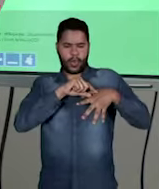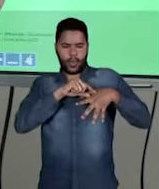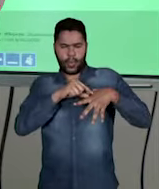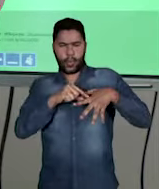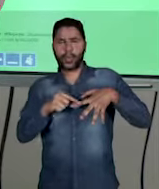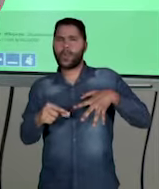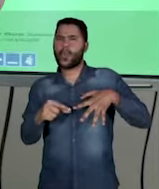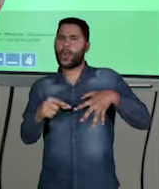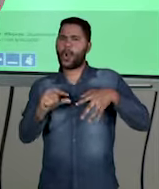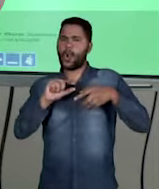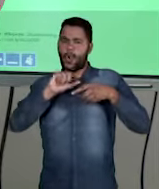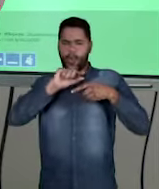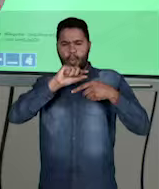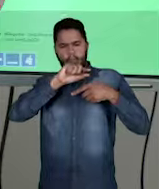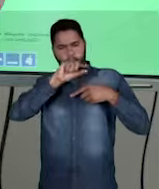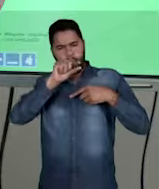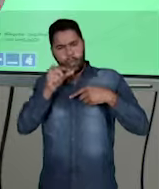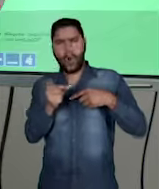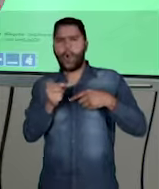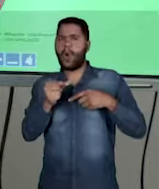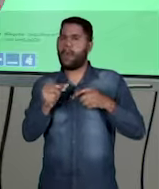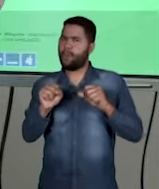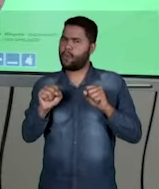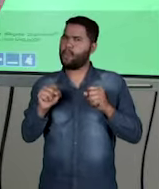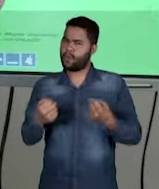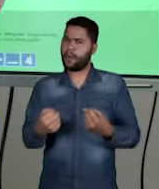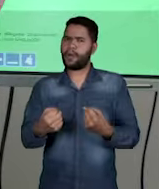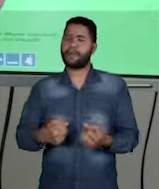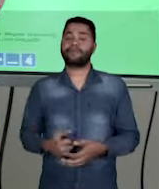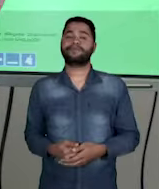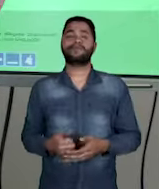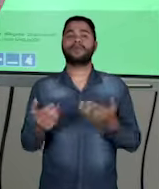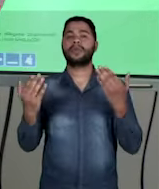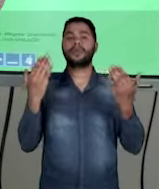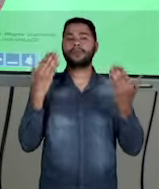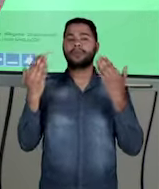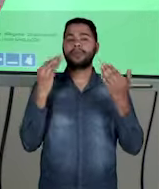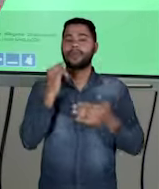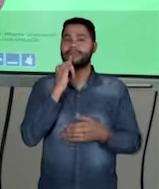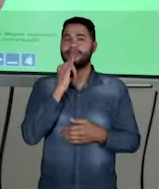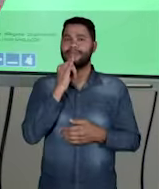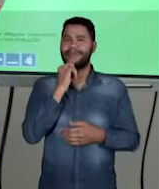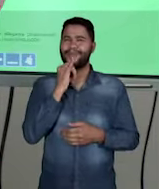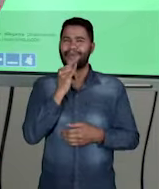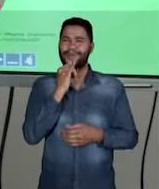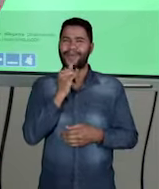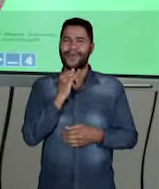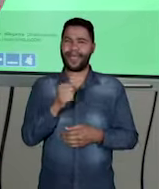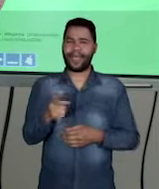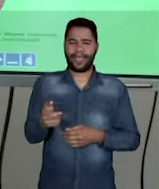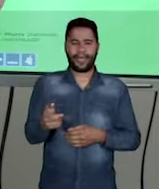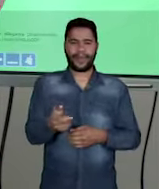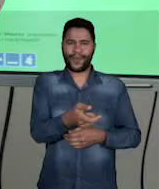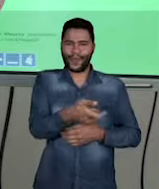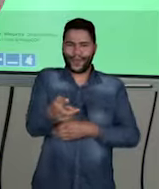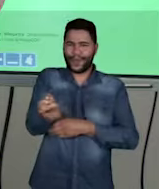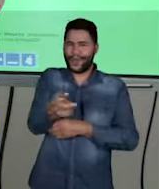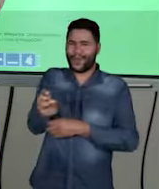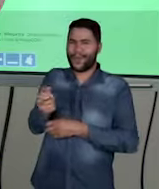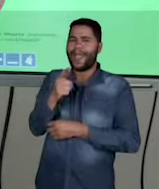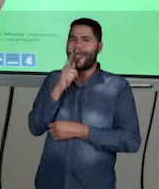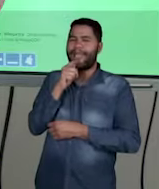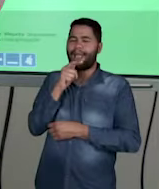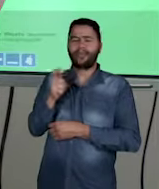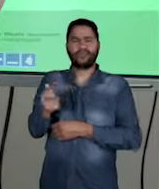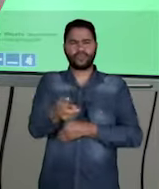Eu costumo fazer uma analogia com os meus alunos da mangueira do jardim, que a gente água,